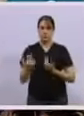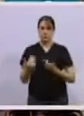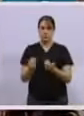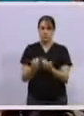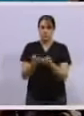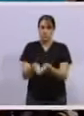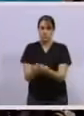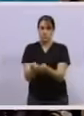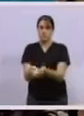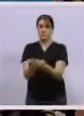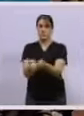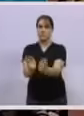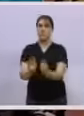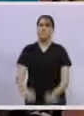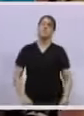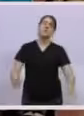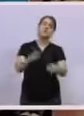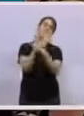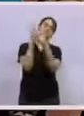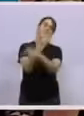barco sou eu.